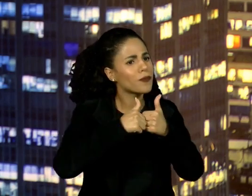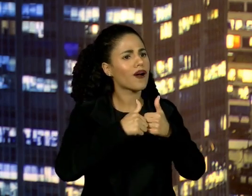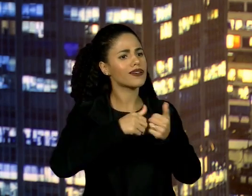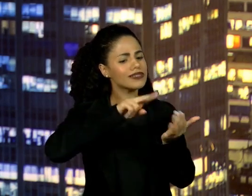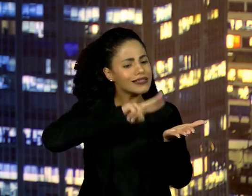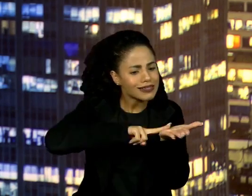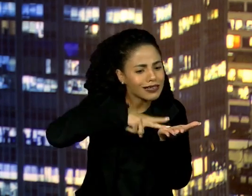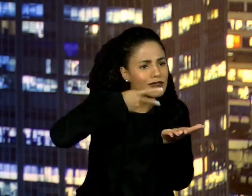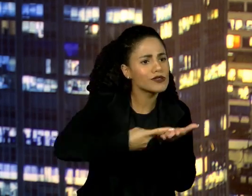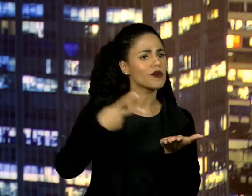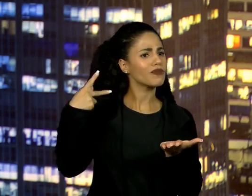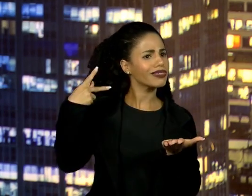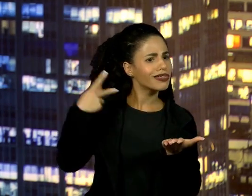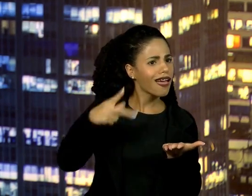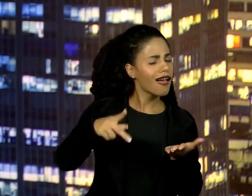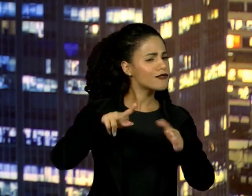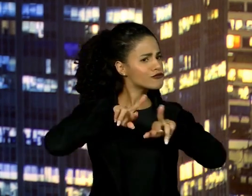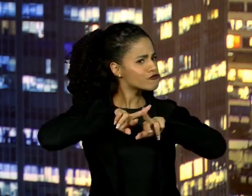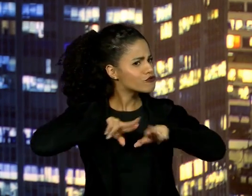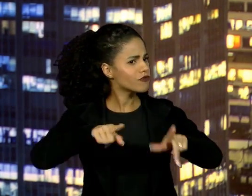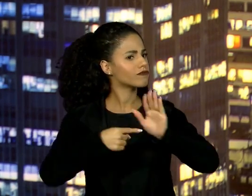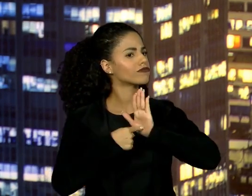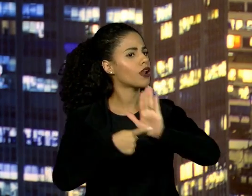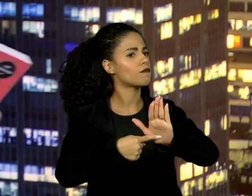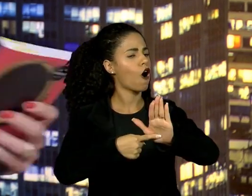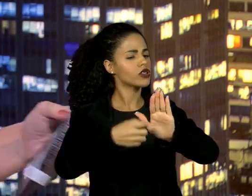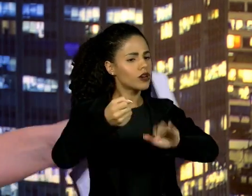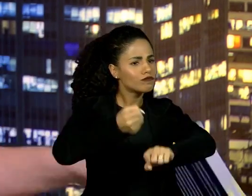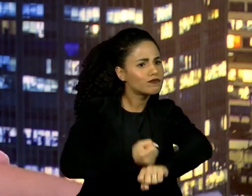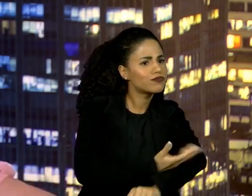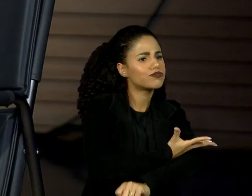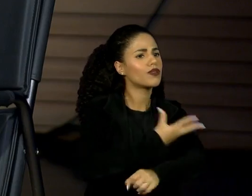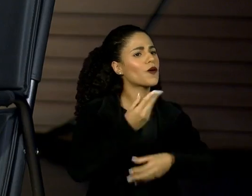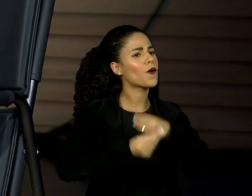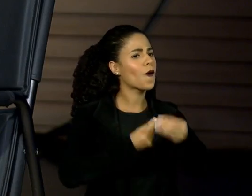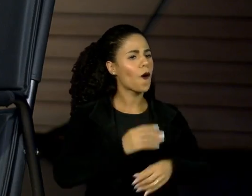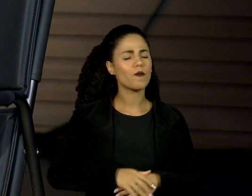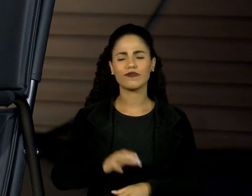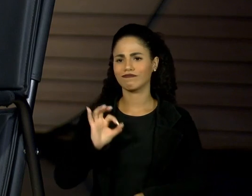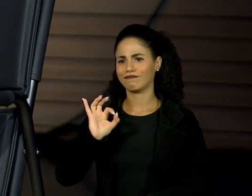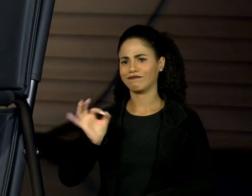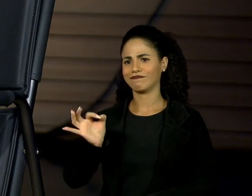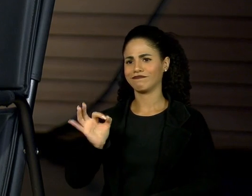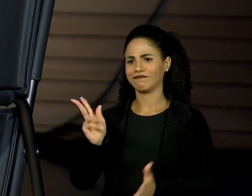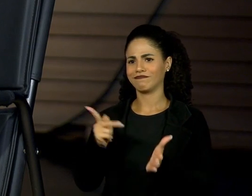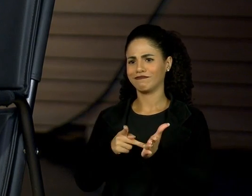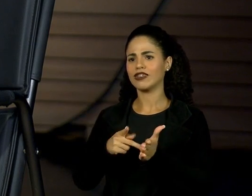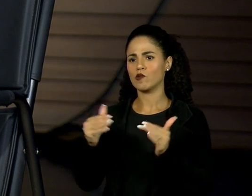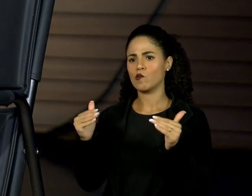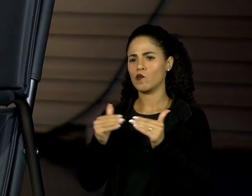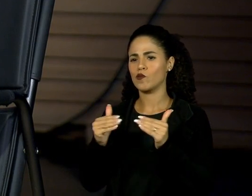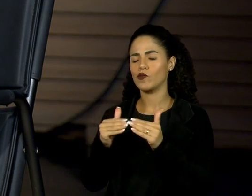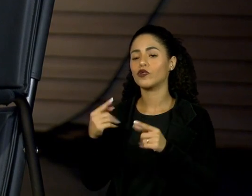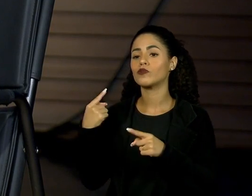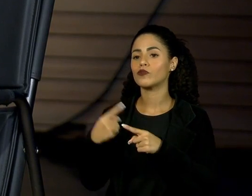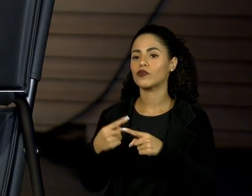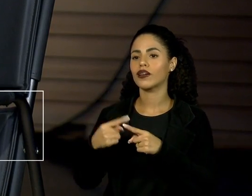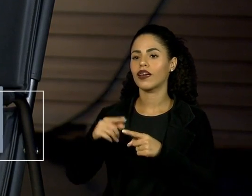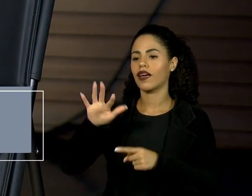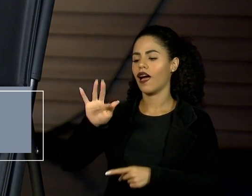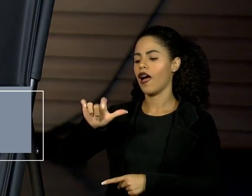edição tão diferenciada que ela fez para esse clássico? Completamente. Acho sim. A